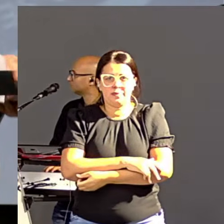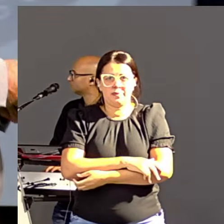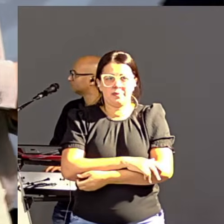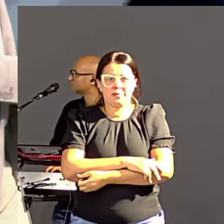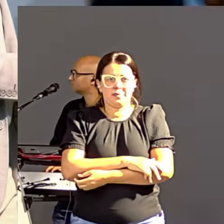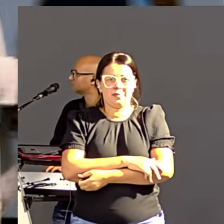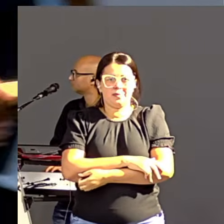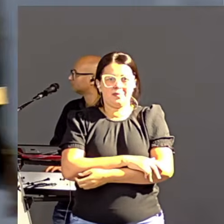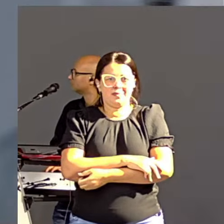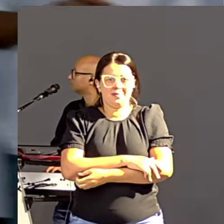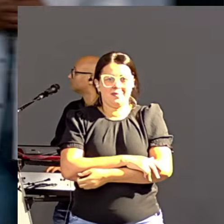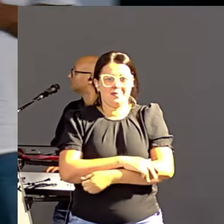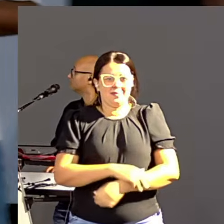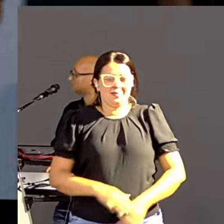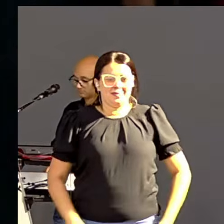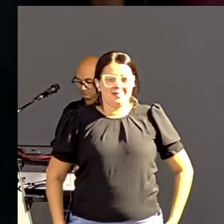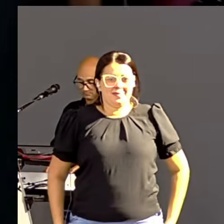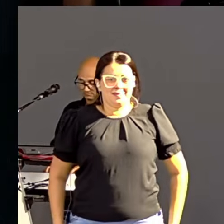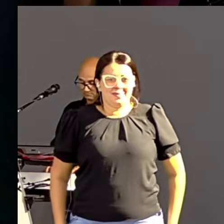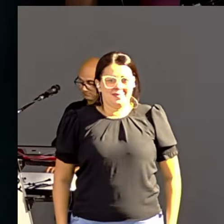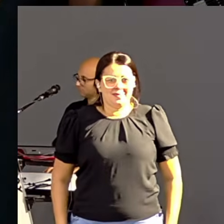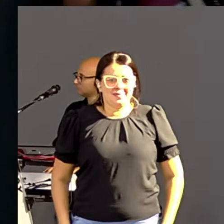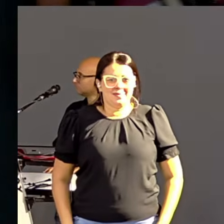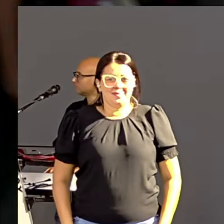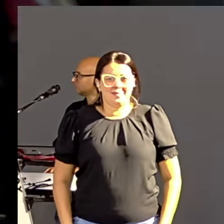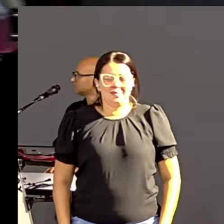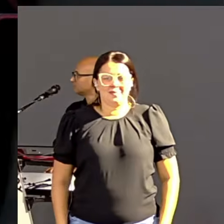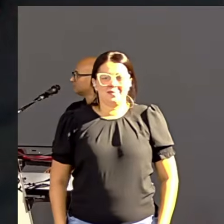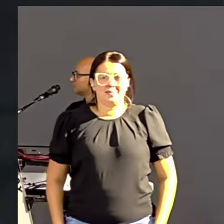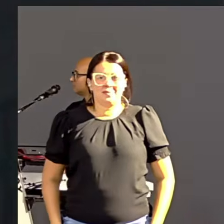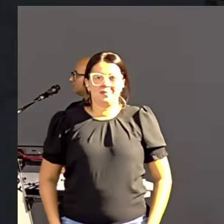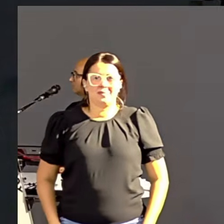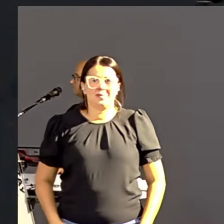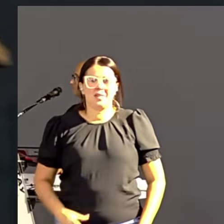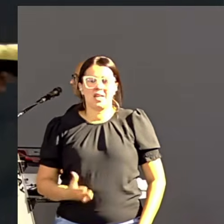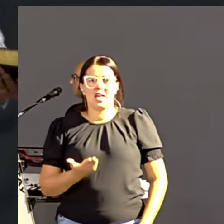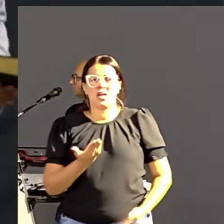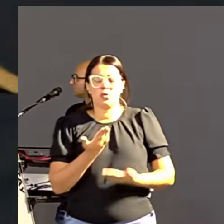Segure na sua mão o corpo e o sangue do Senhor.